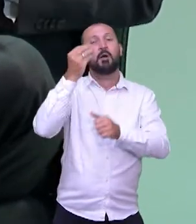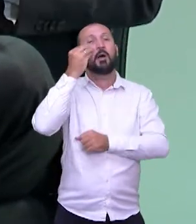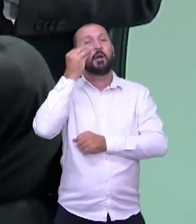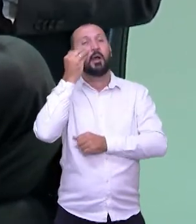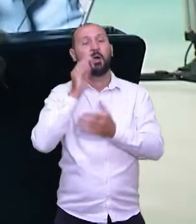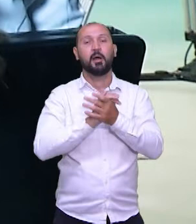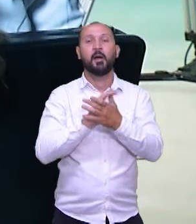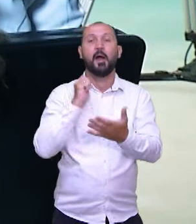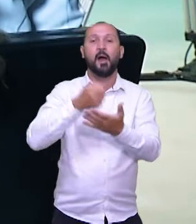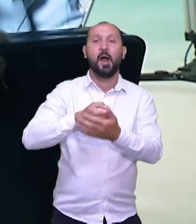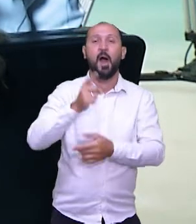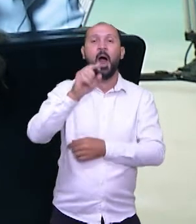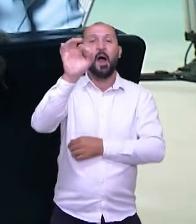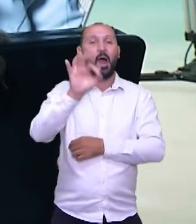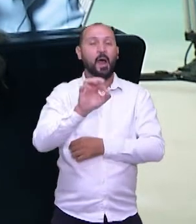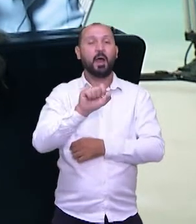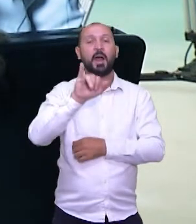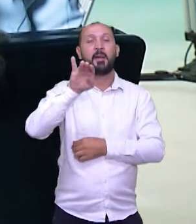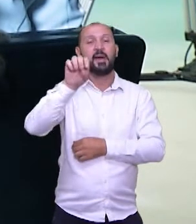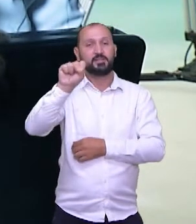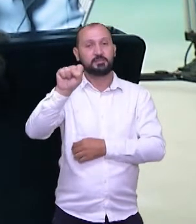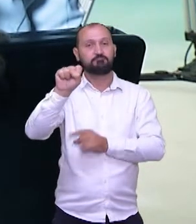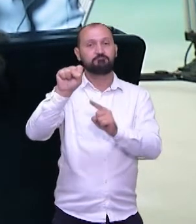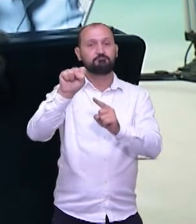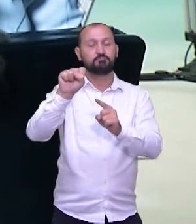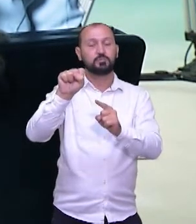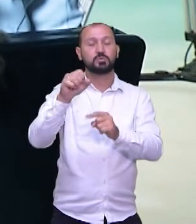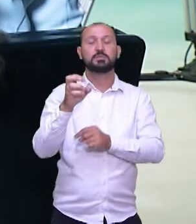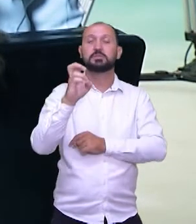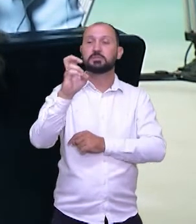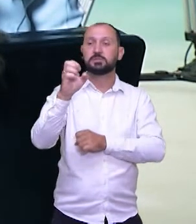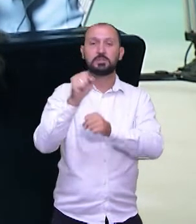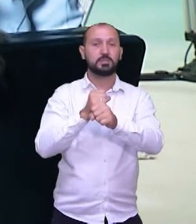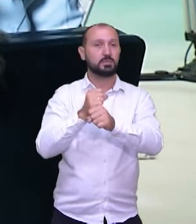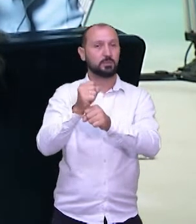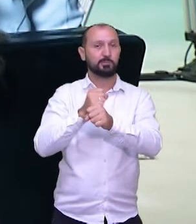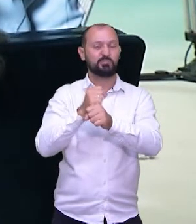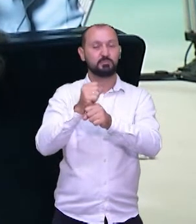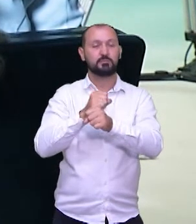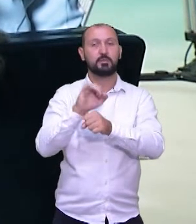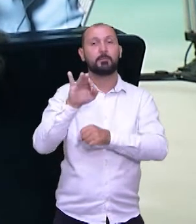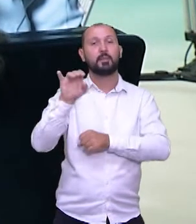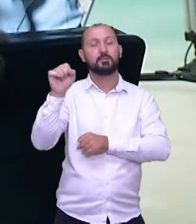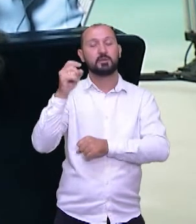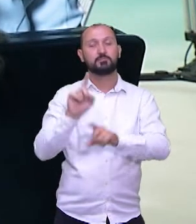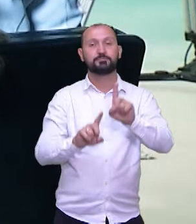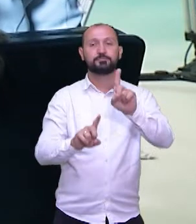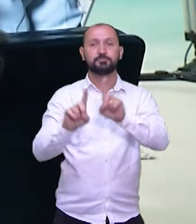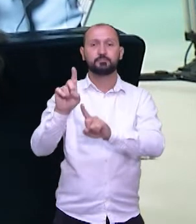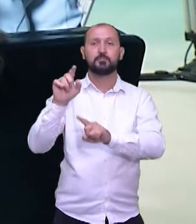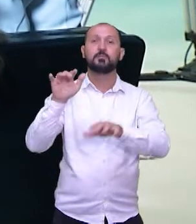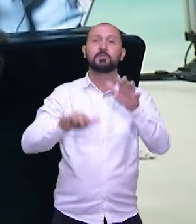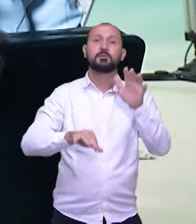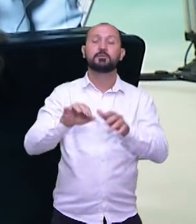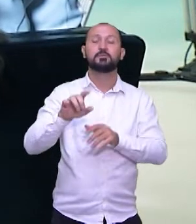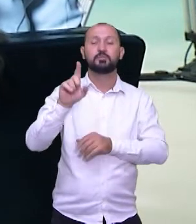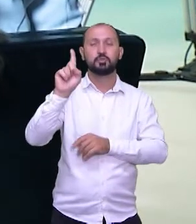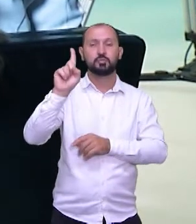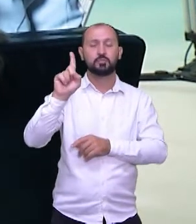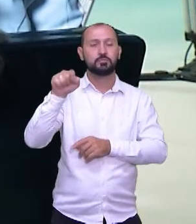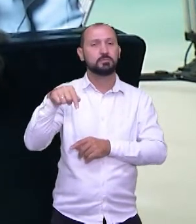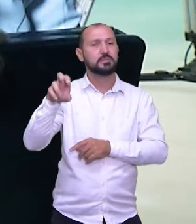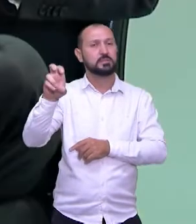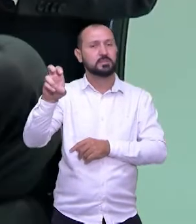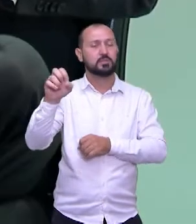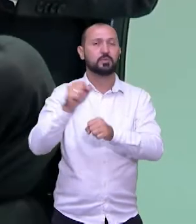é um teste, paga 1% só o IBS, e os outros 5 anos, esse IBS vai subindo na ordem de